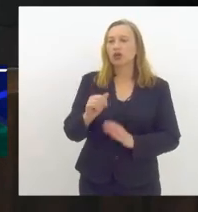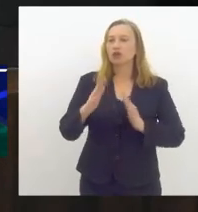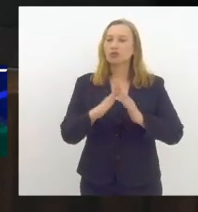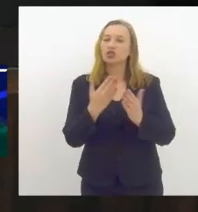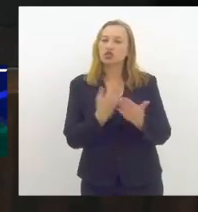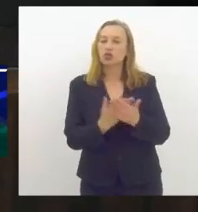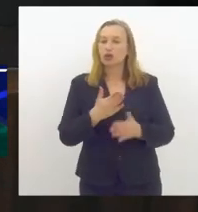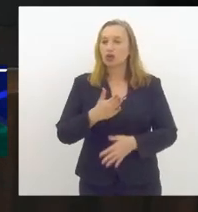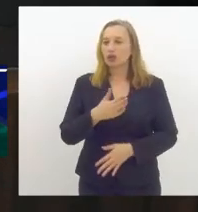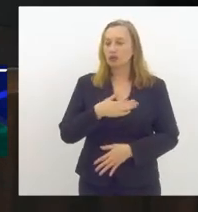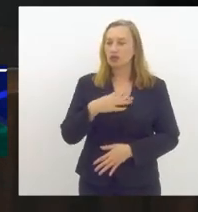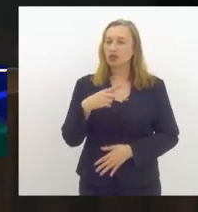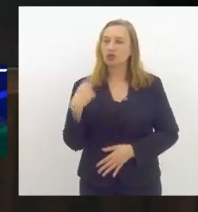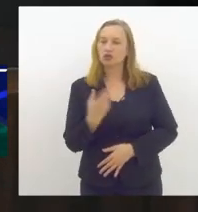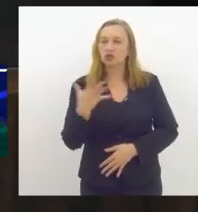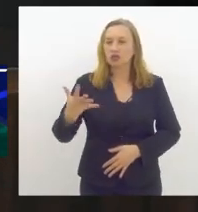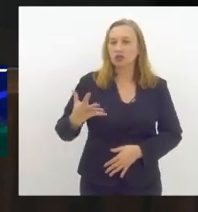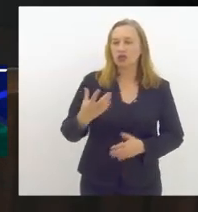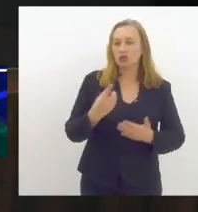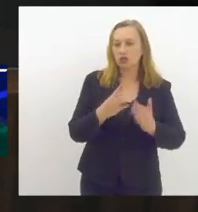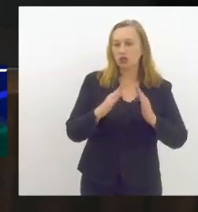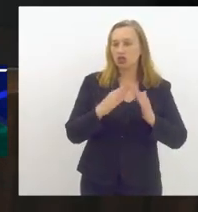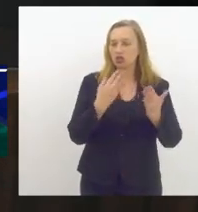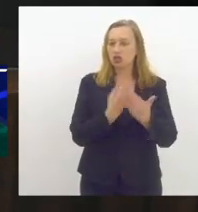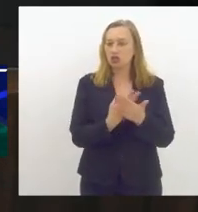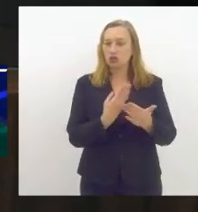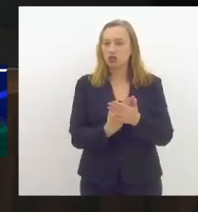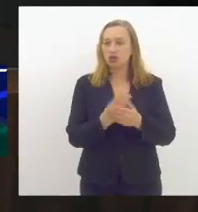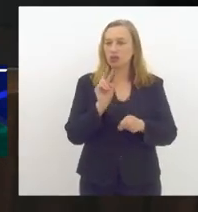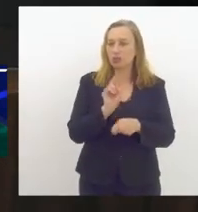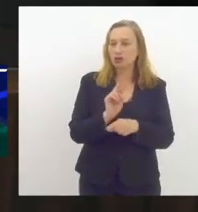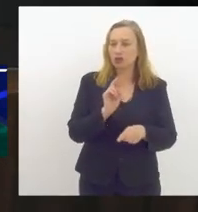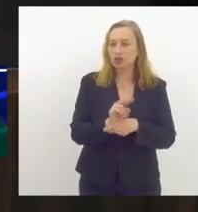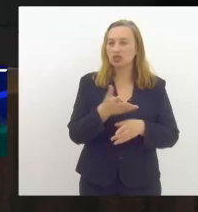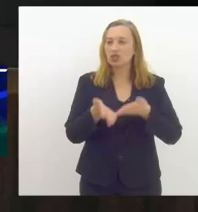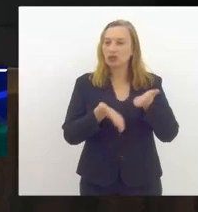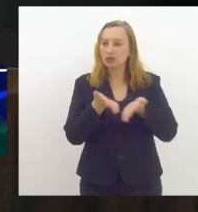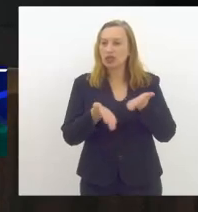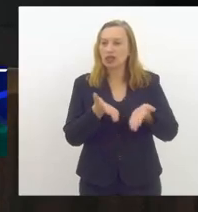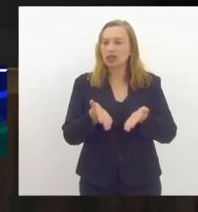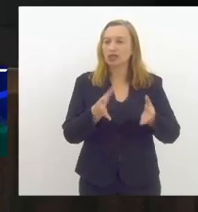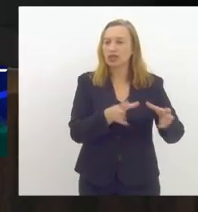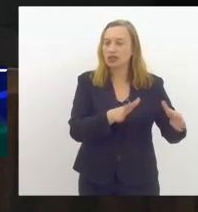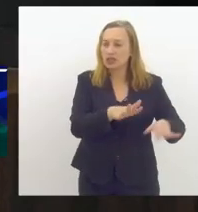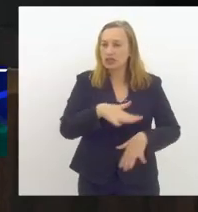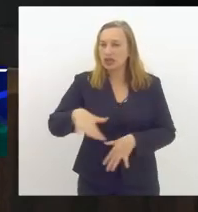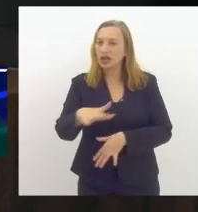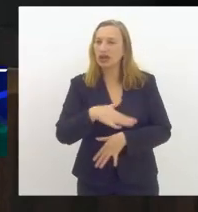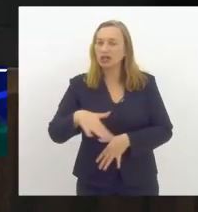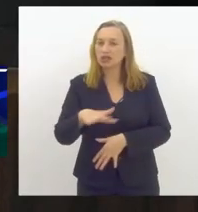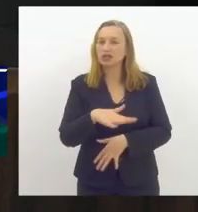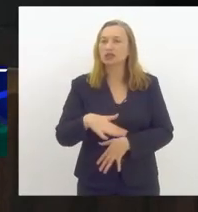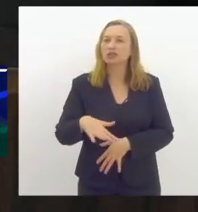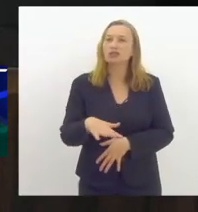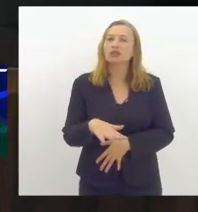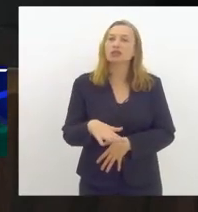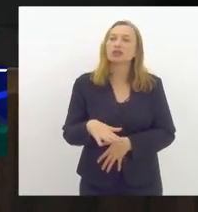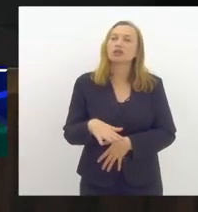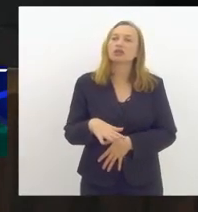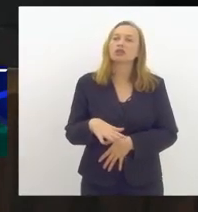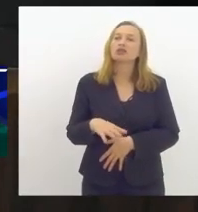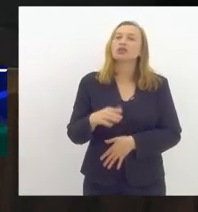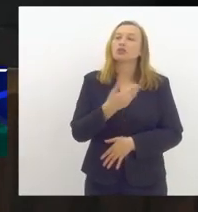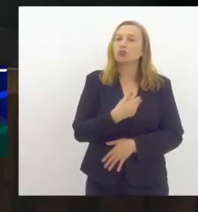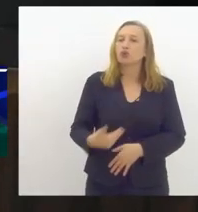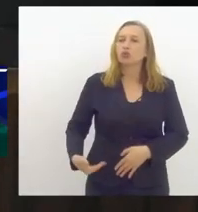nossa escola aprendendo a preservar nas unidades da gente de rede nas unidades das redes